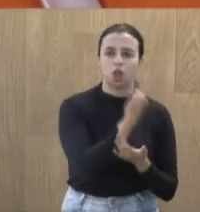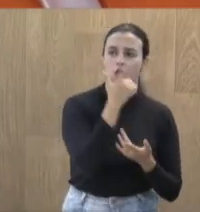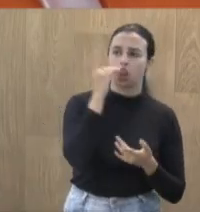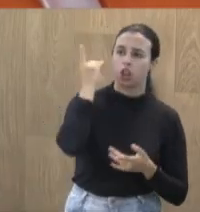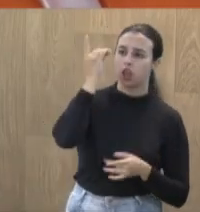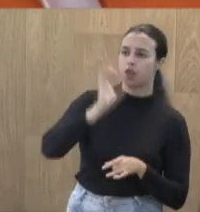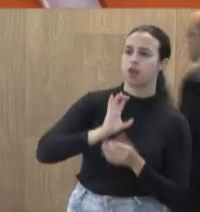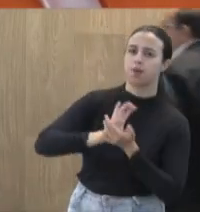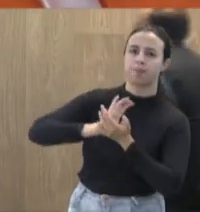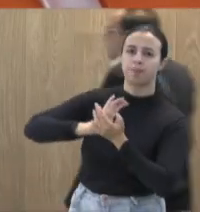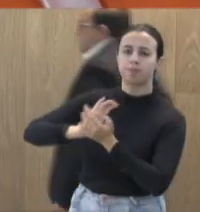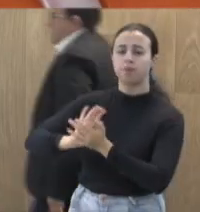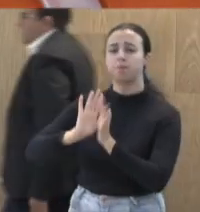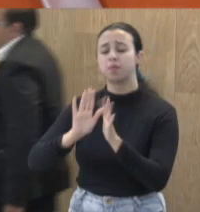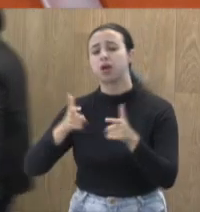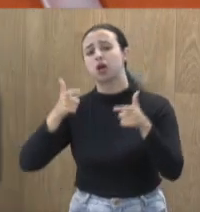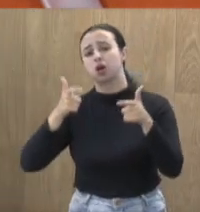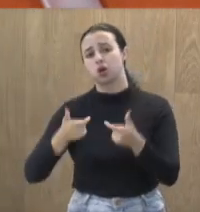o dinheiro?